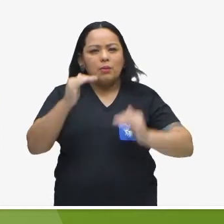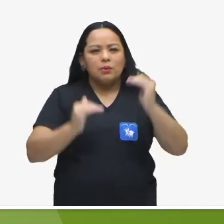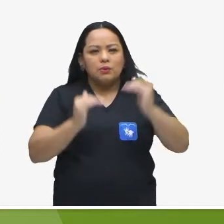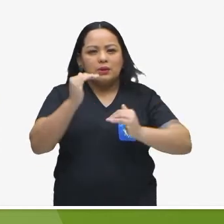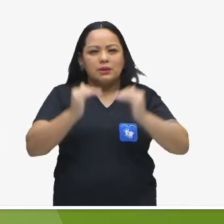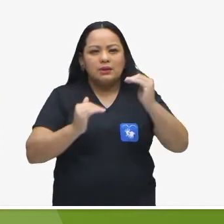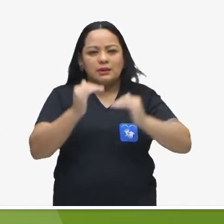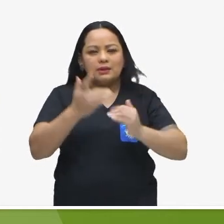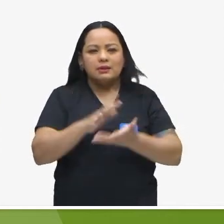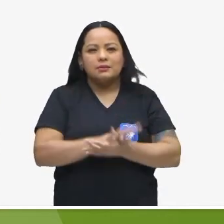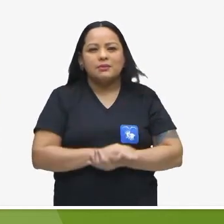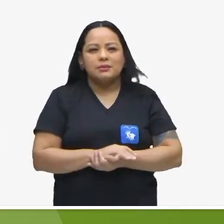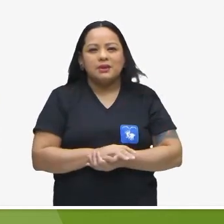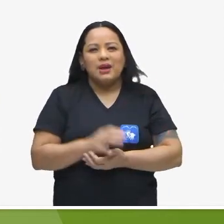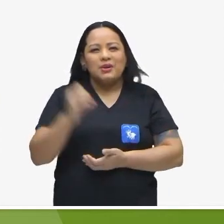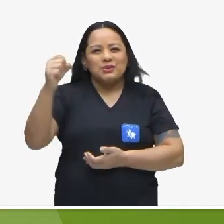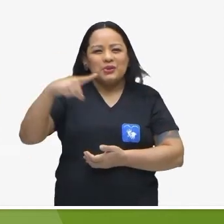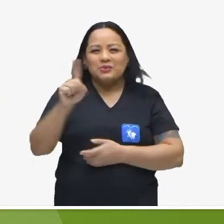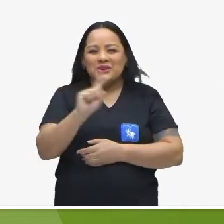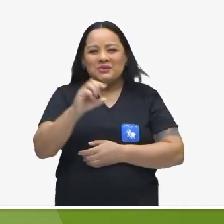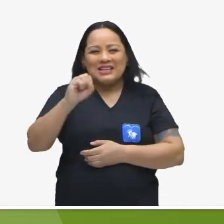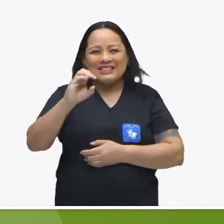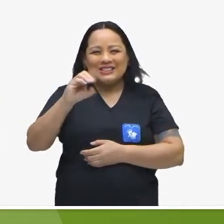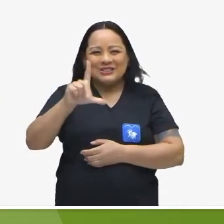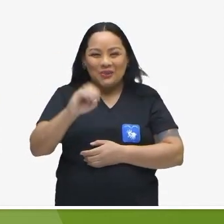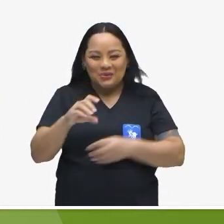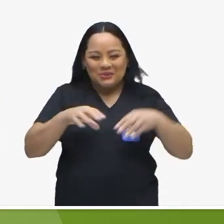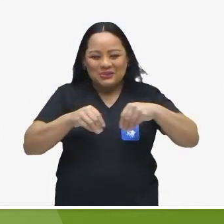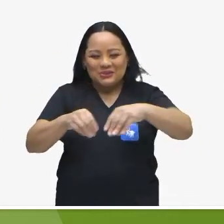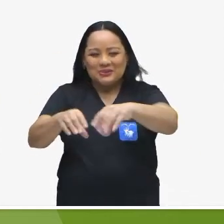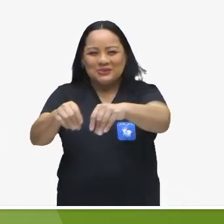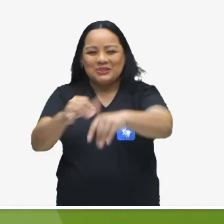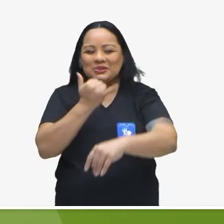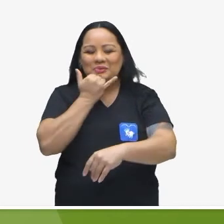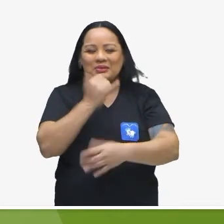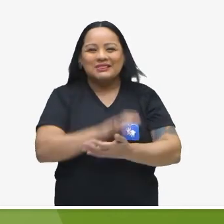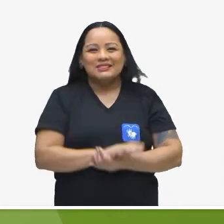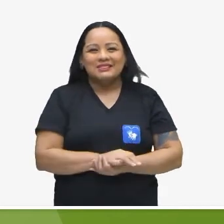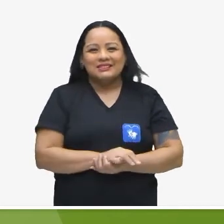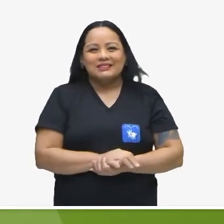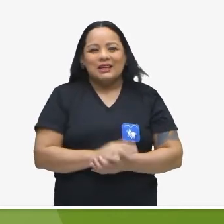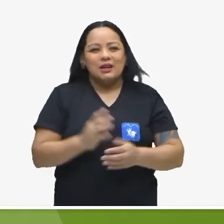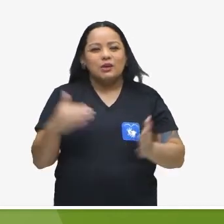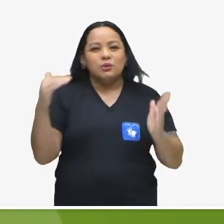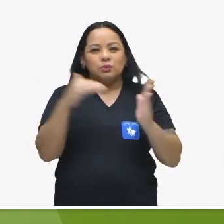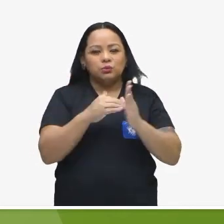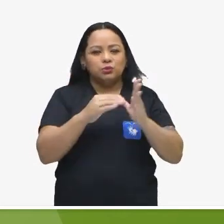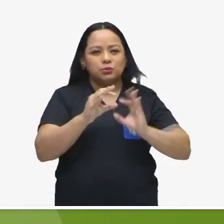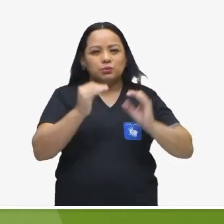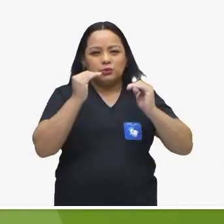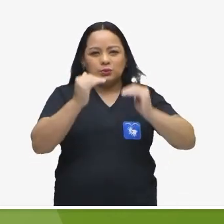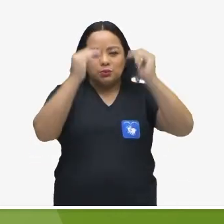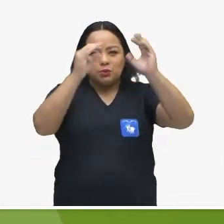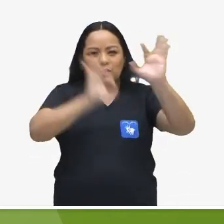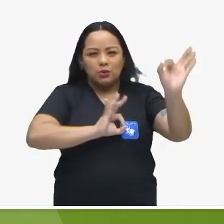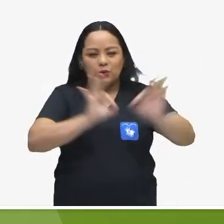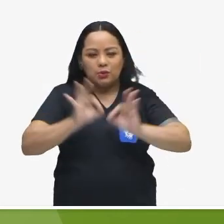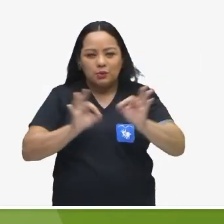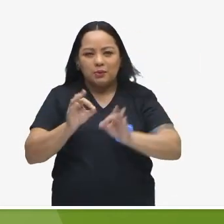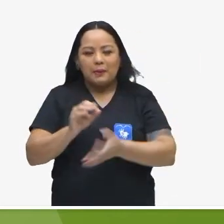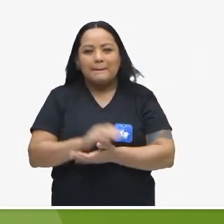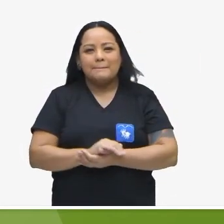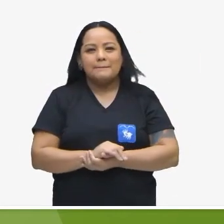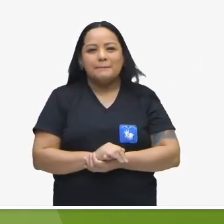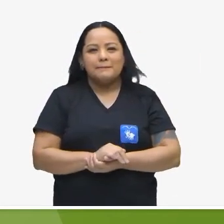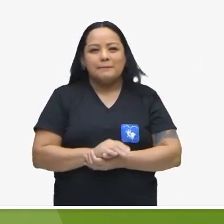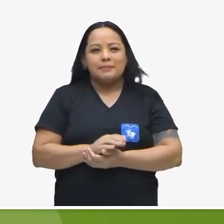nosso ecossistema, certo? E o nosso último nível de organização é a